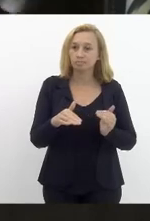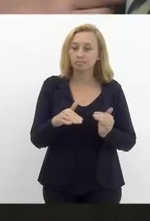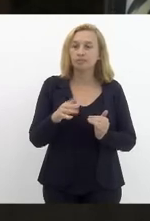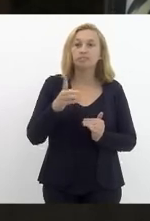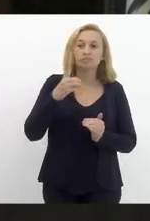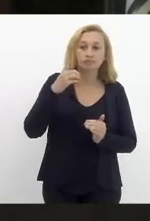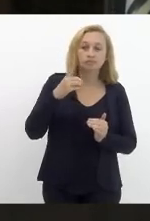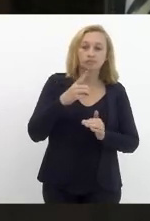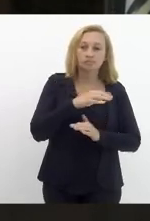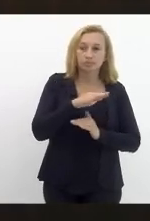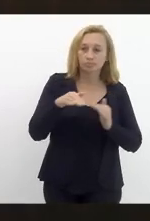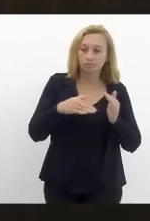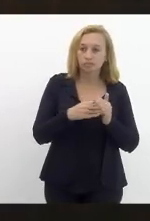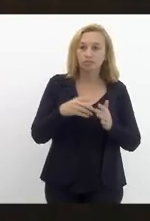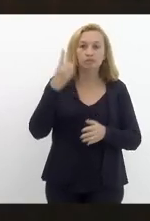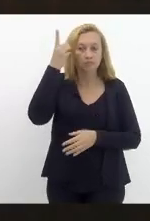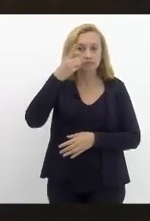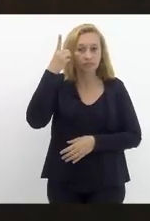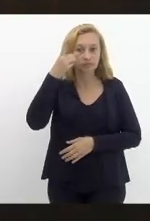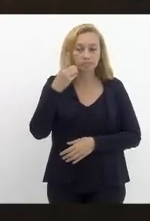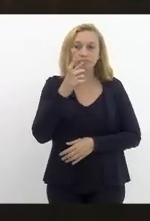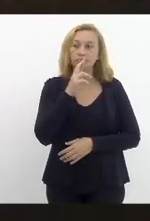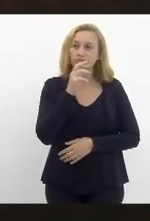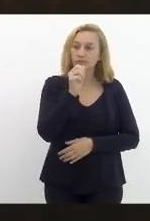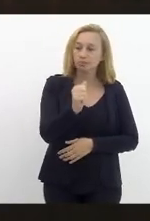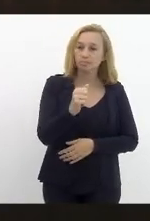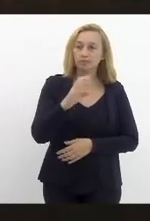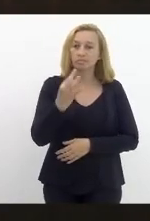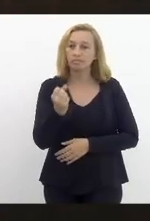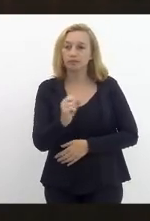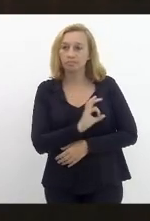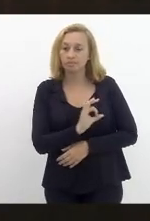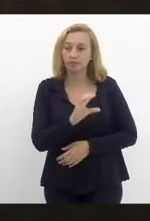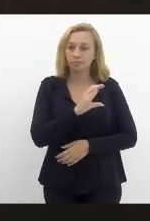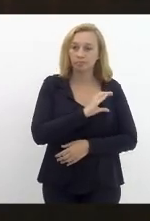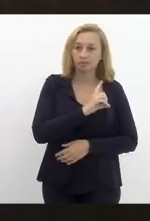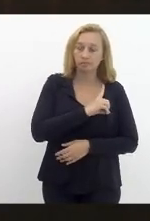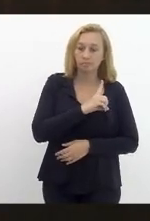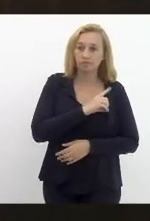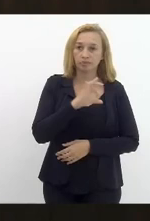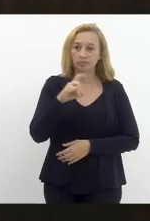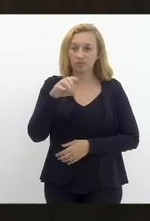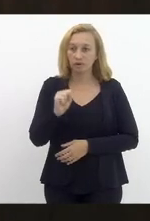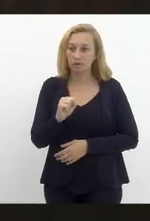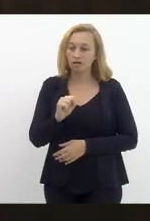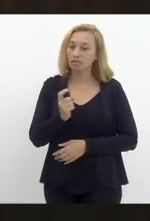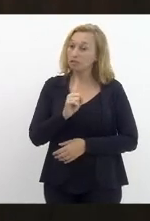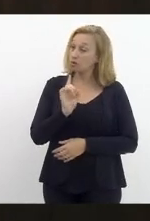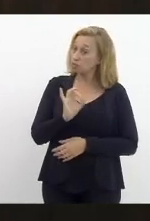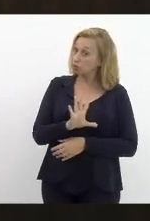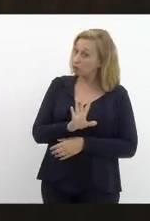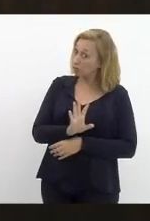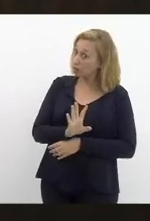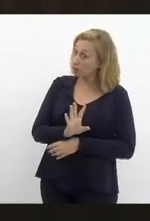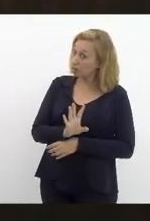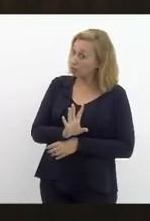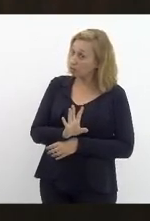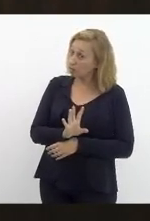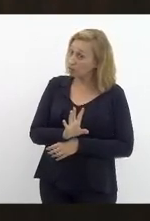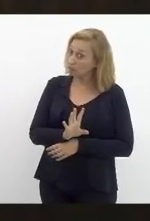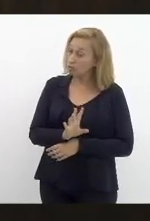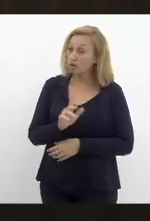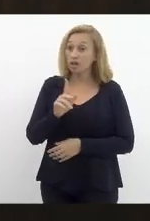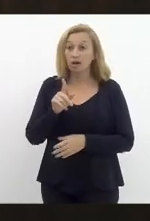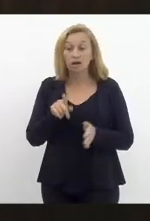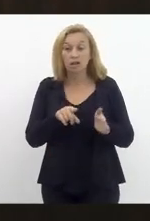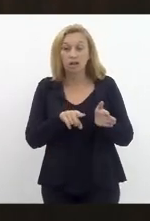Rodrigo, da Marta, do Carlos Augusto. Não e só, dos demais deputados, não sei só de, são os autores. E não mas... só de inspetor de